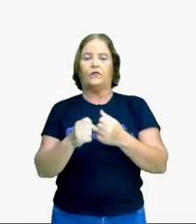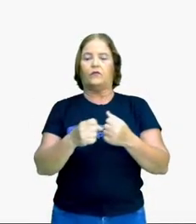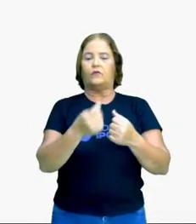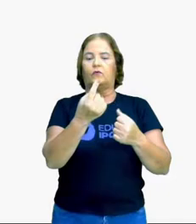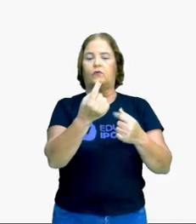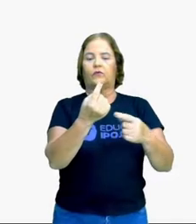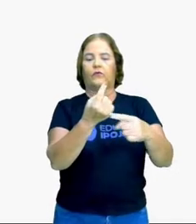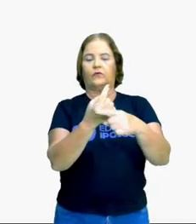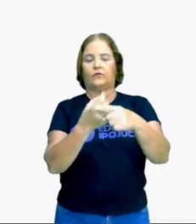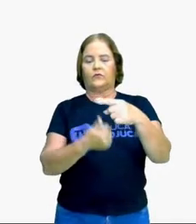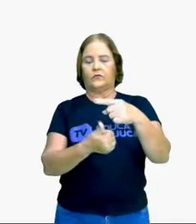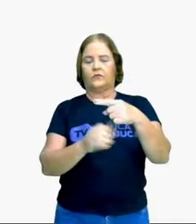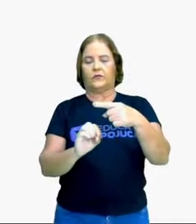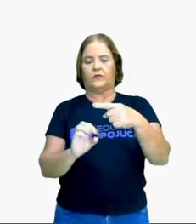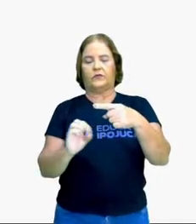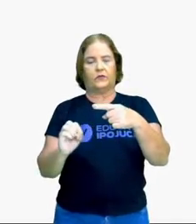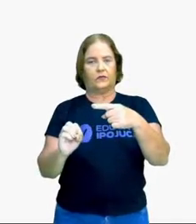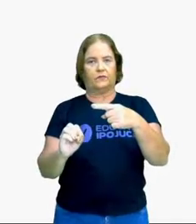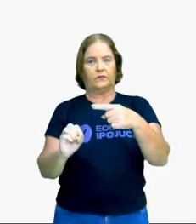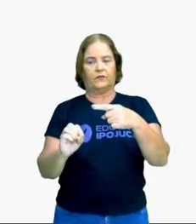100 significa